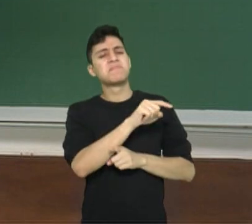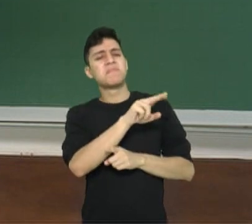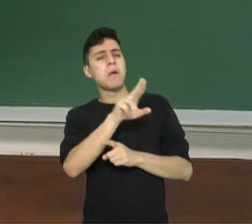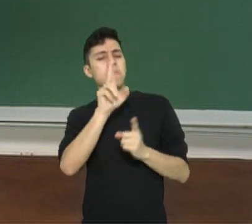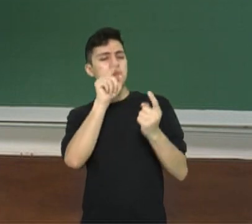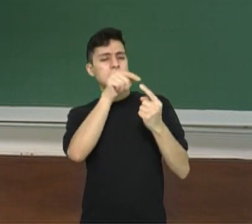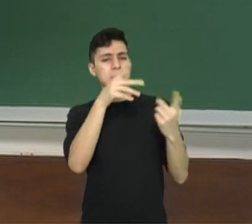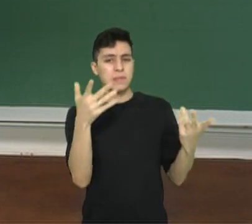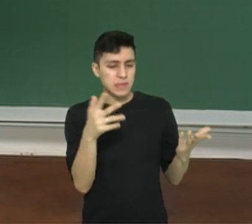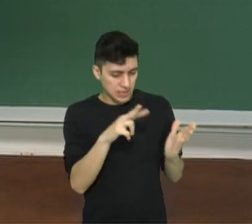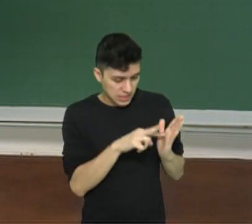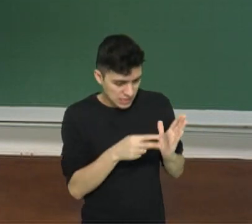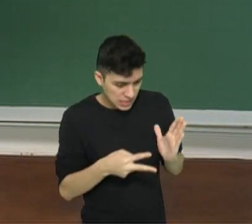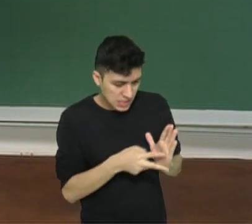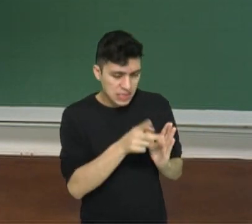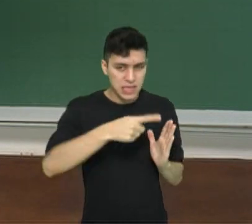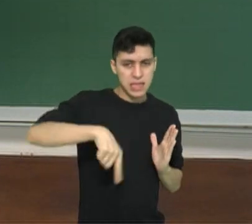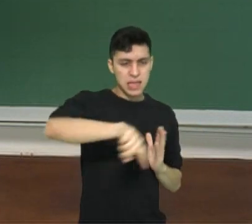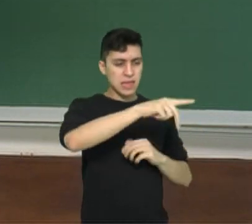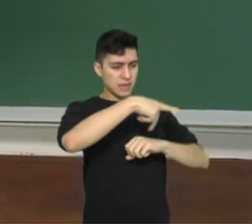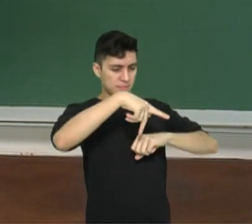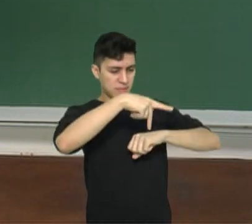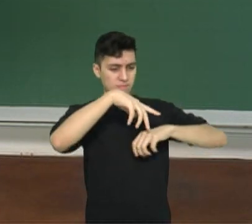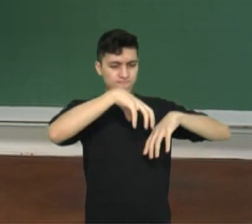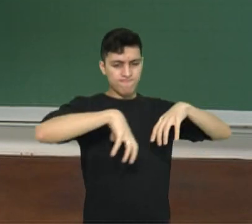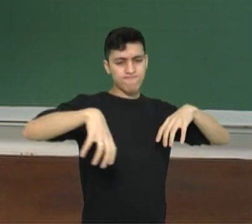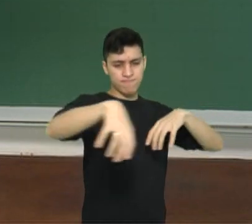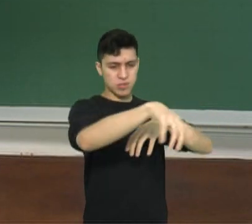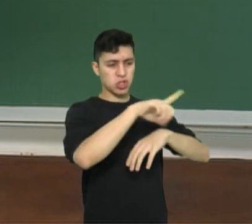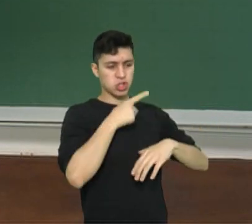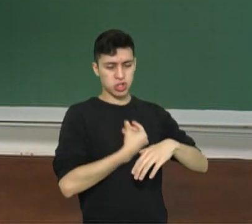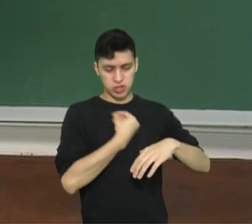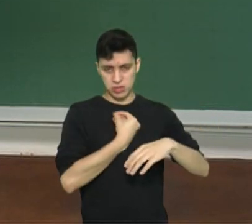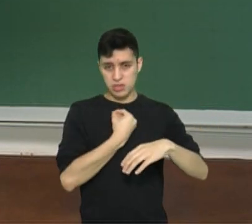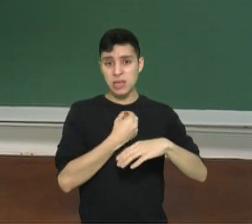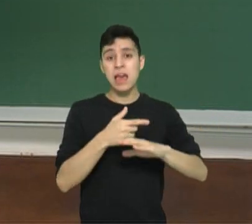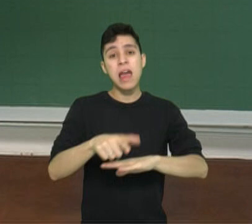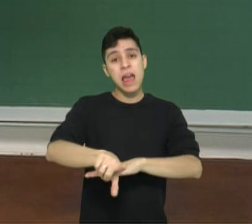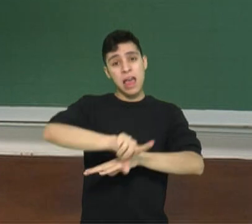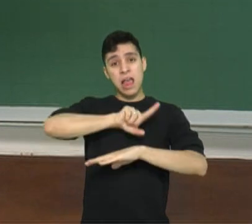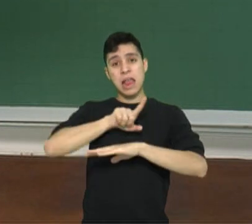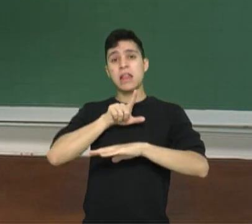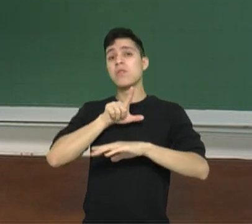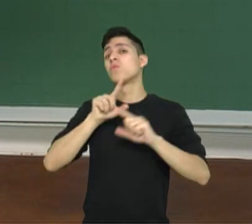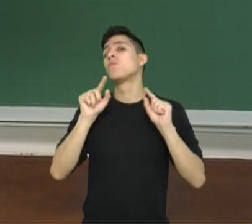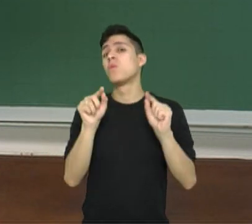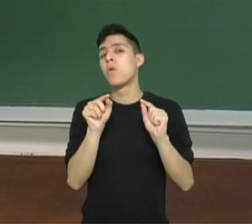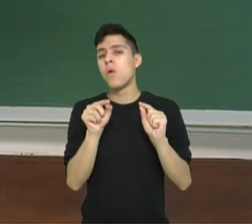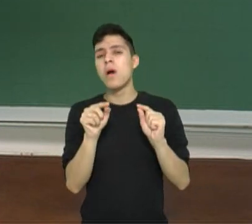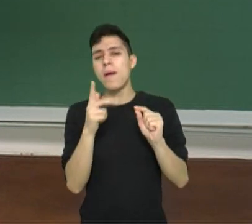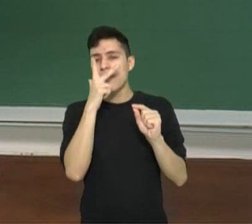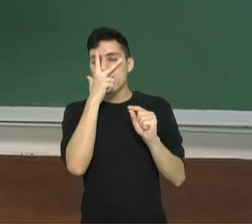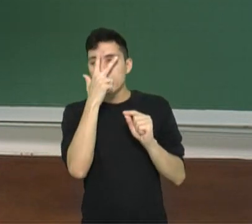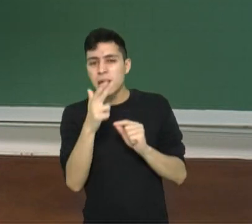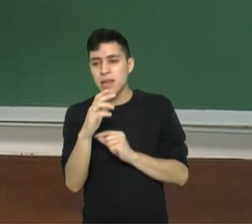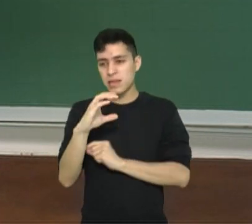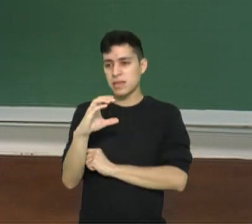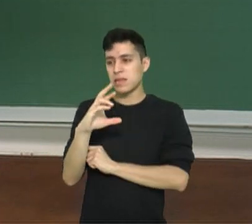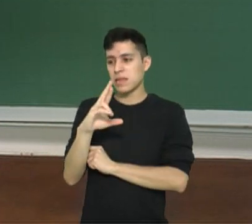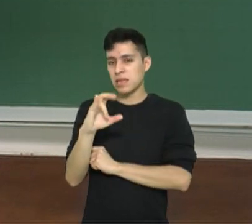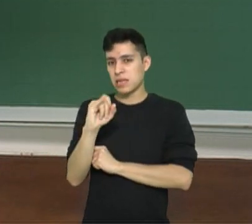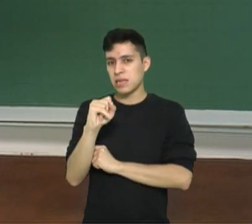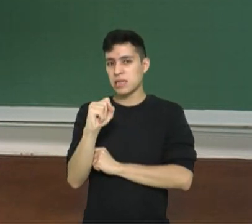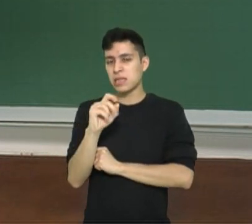para falar sobre essas nações, esses povos que viviam aqui antes de Cristóvão